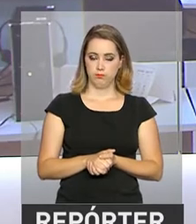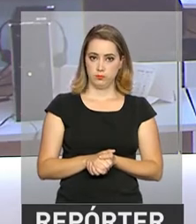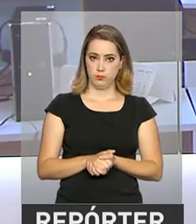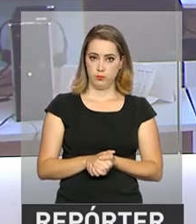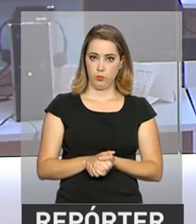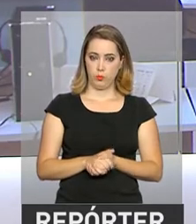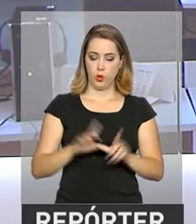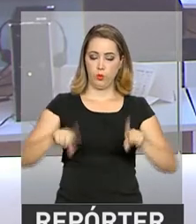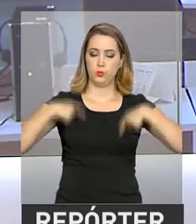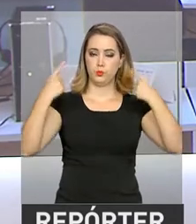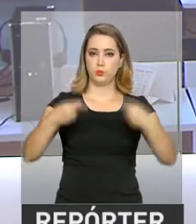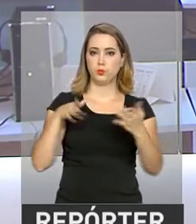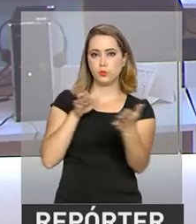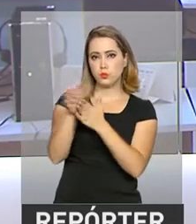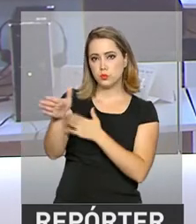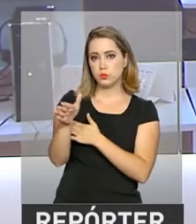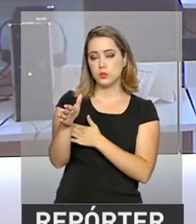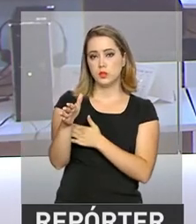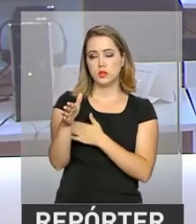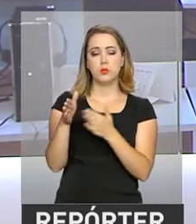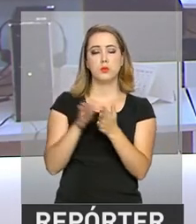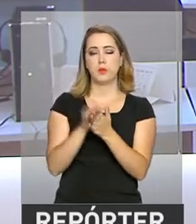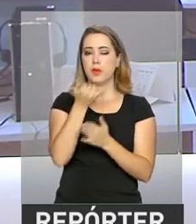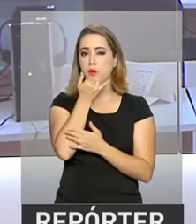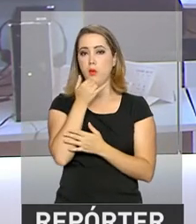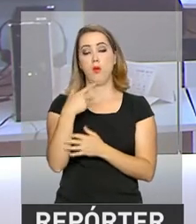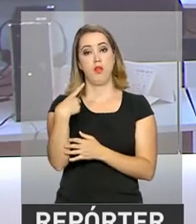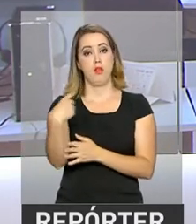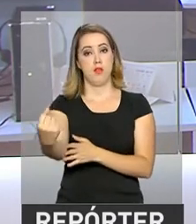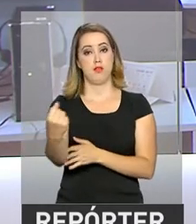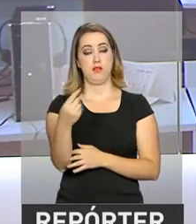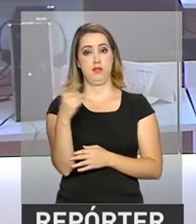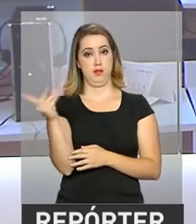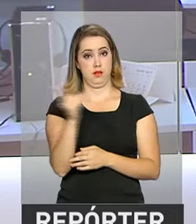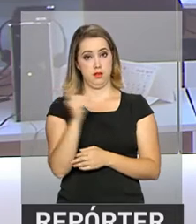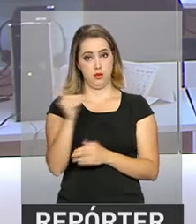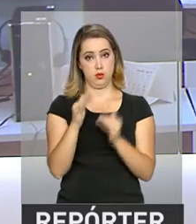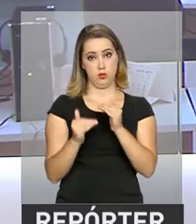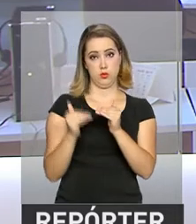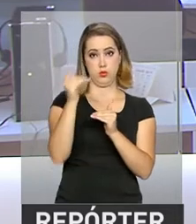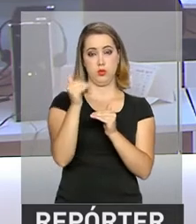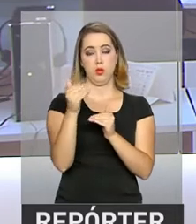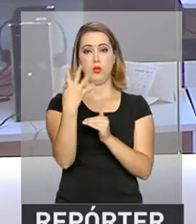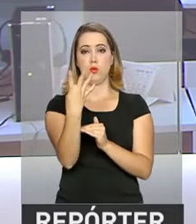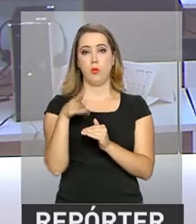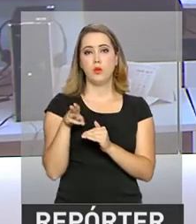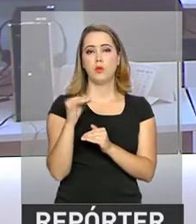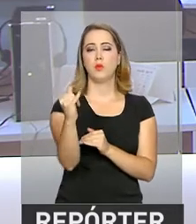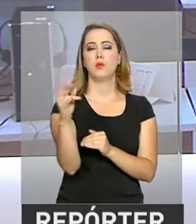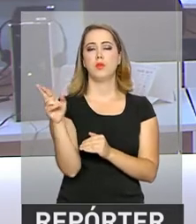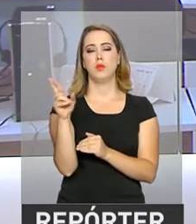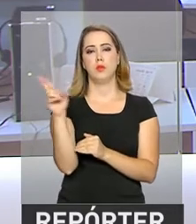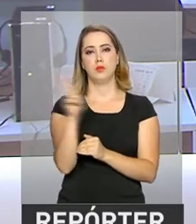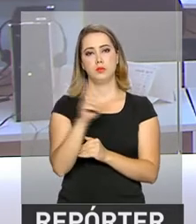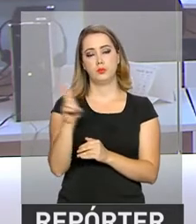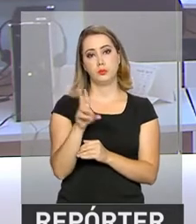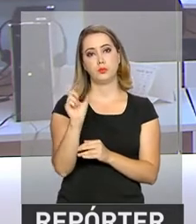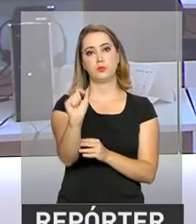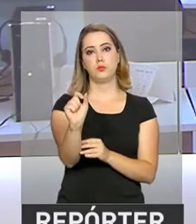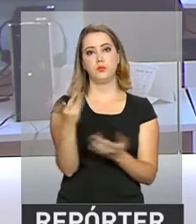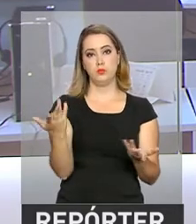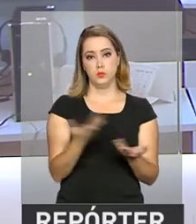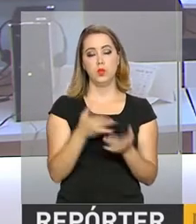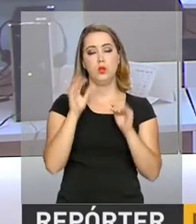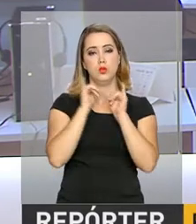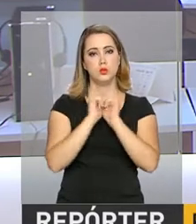superou a entrada em mais de 4 milhões e 200 milhões do ano passado os dados foram divulgados nesta quarta-feira pelo banco central